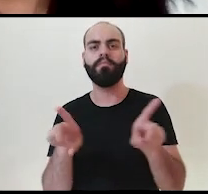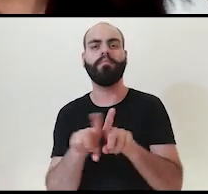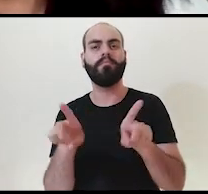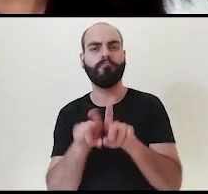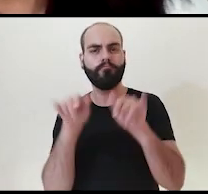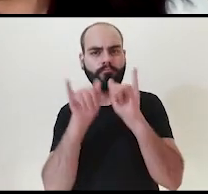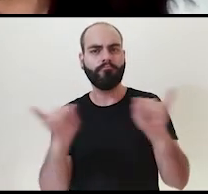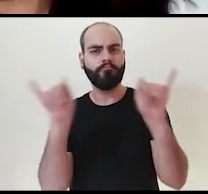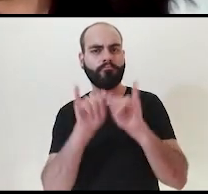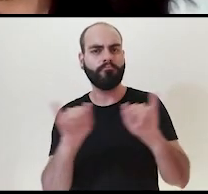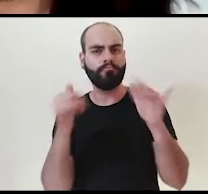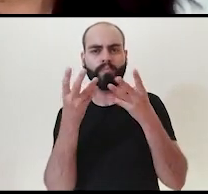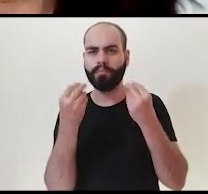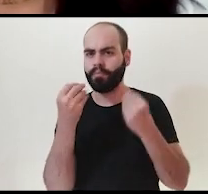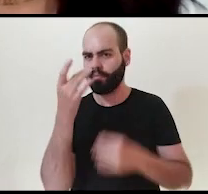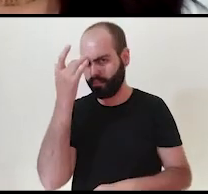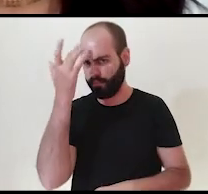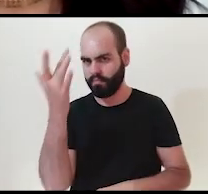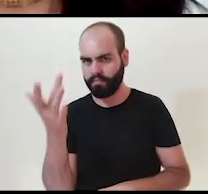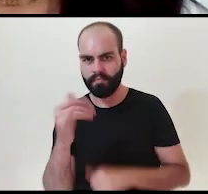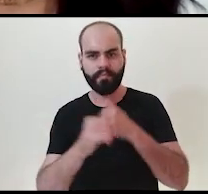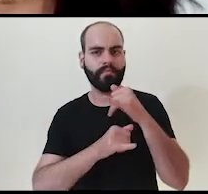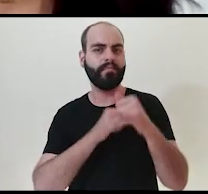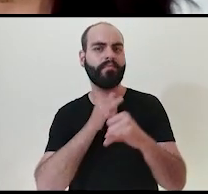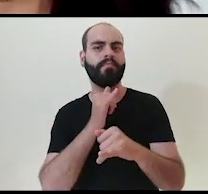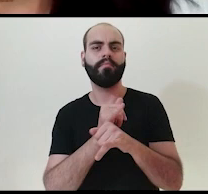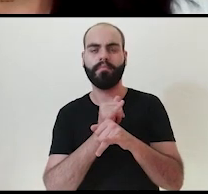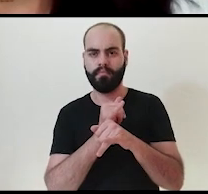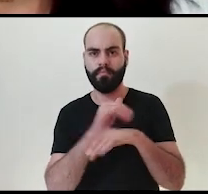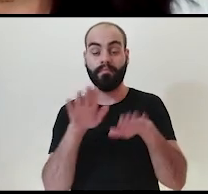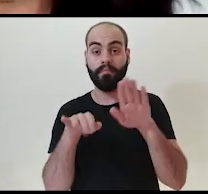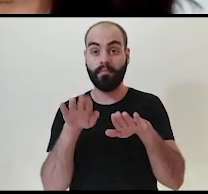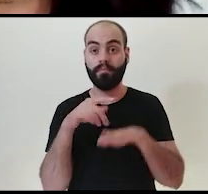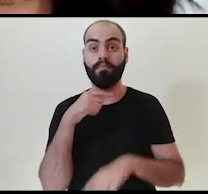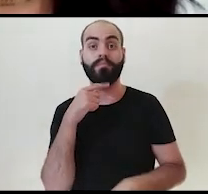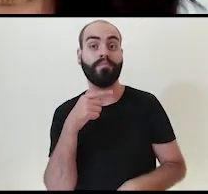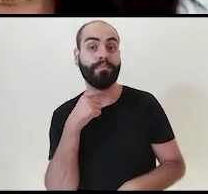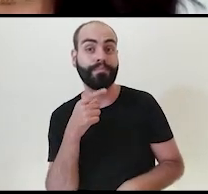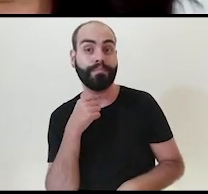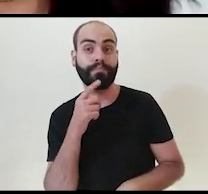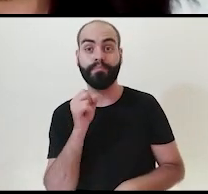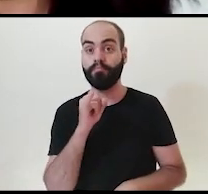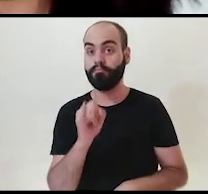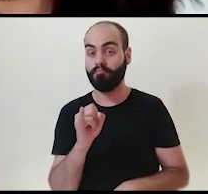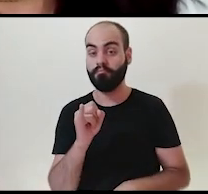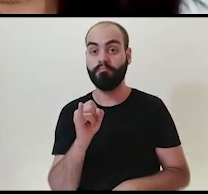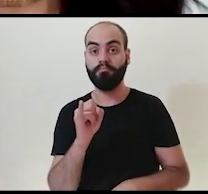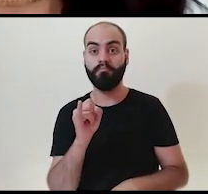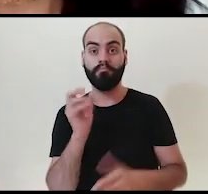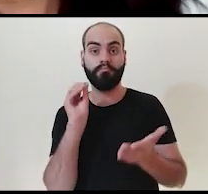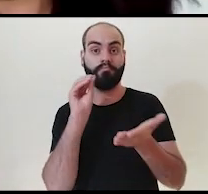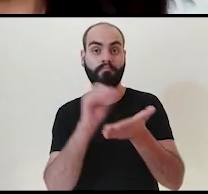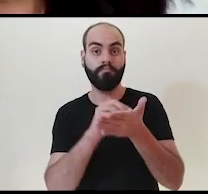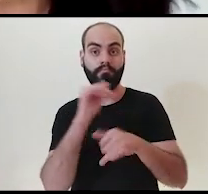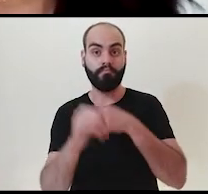muita informação acessível na internet. Às vezes você tem alguma dúvida, você vai, coloca lá no Google